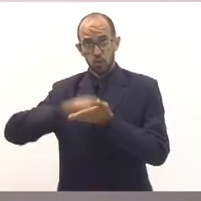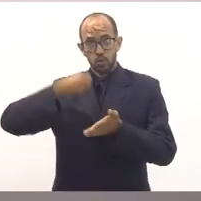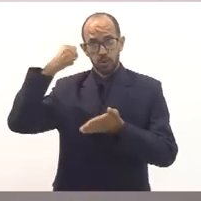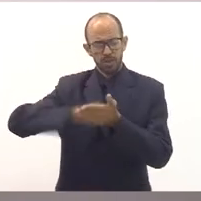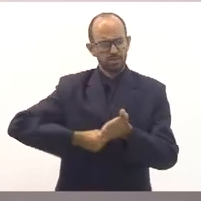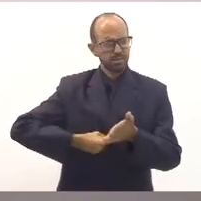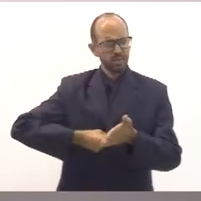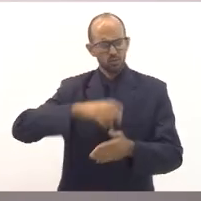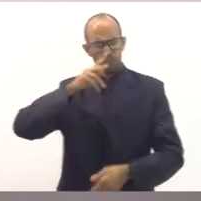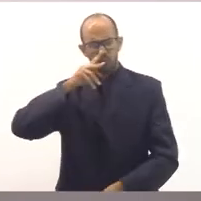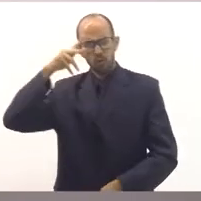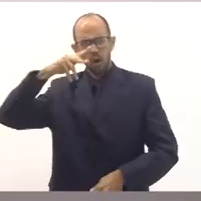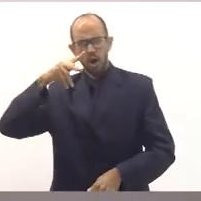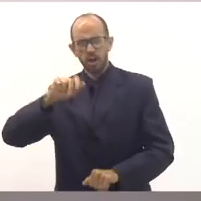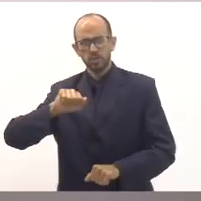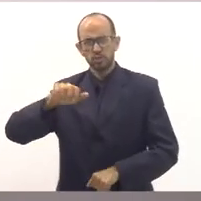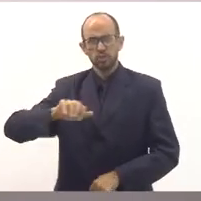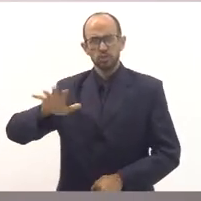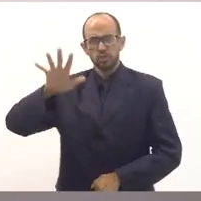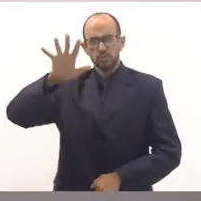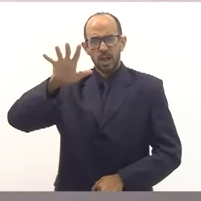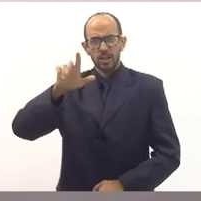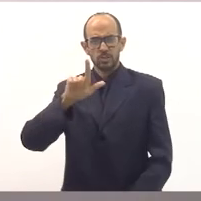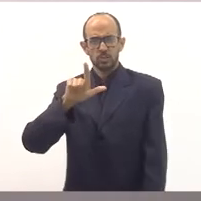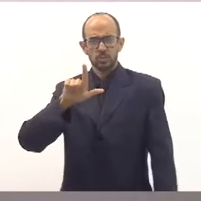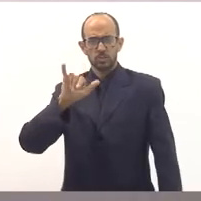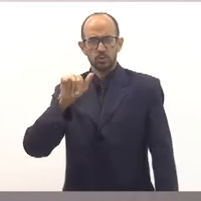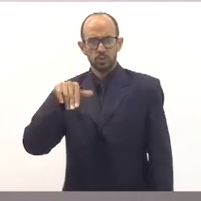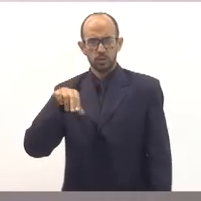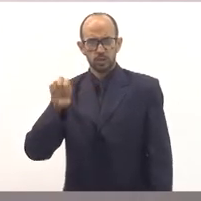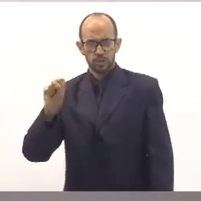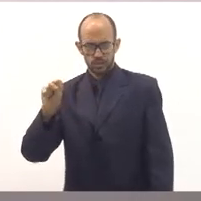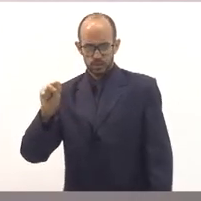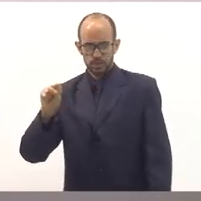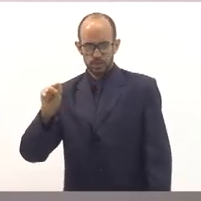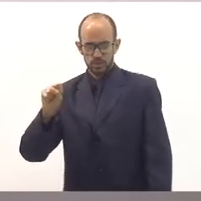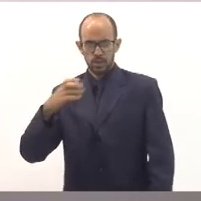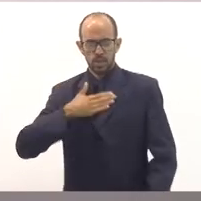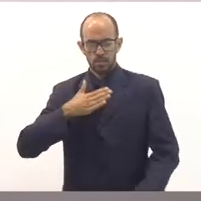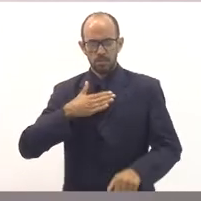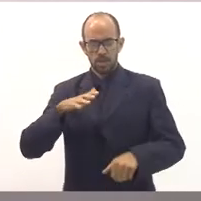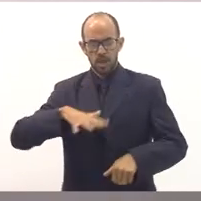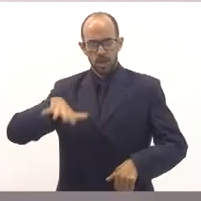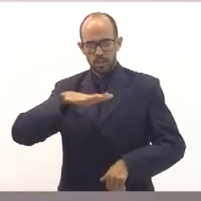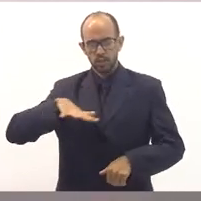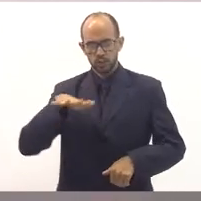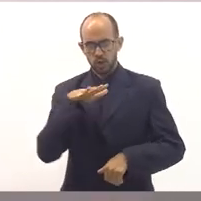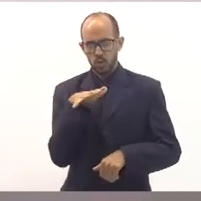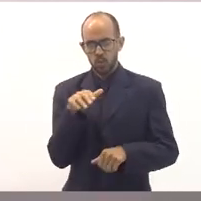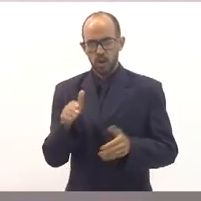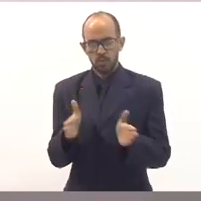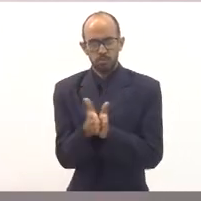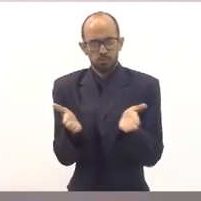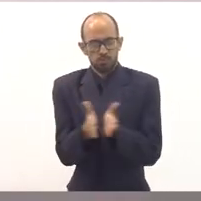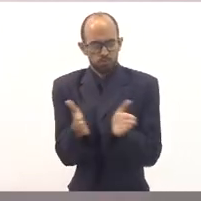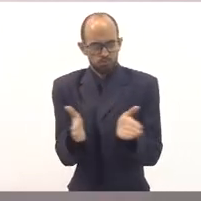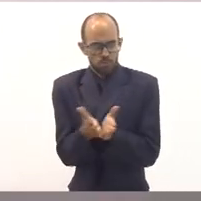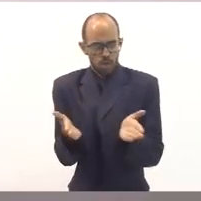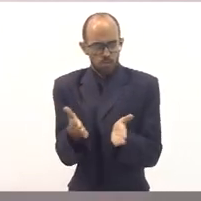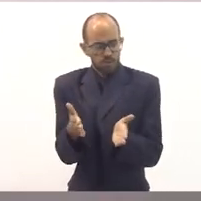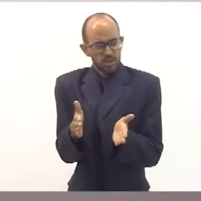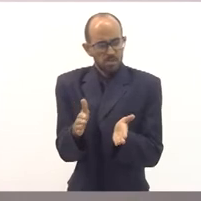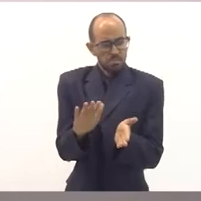ferrenho dentro do Complexo do Lins dentro daquela minha região ali que é uma periferia um pouco mais